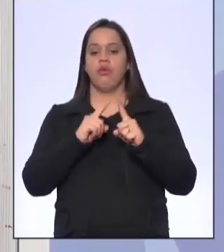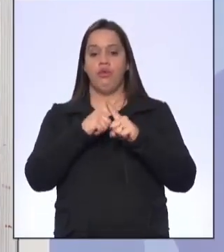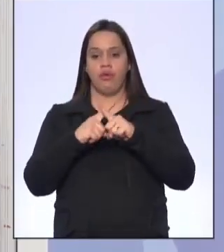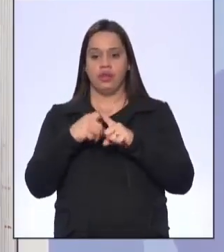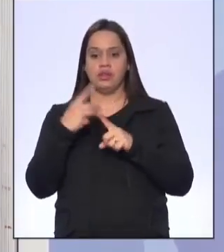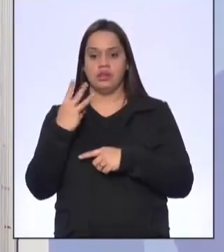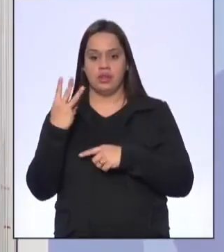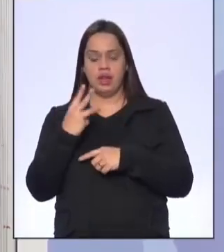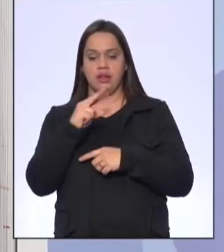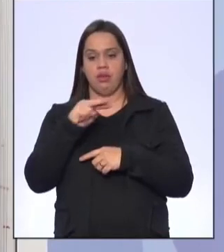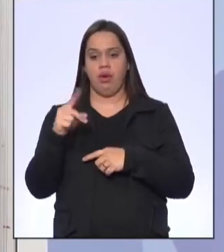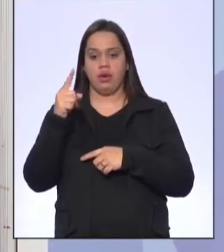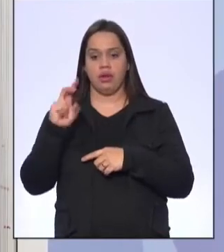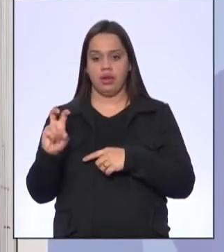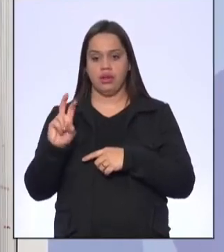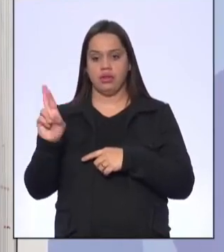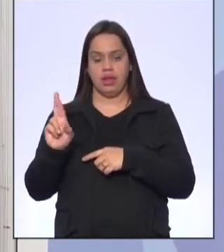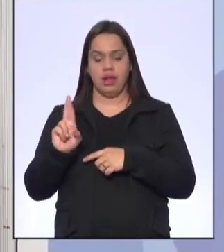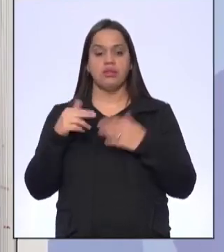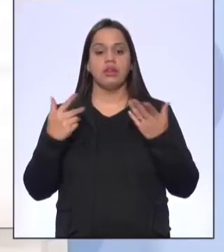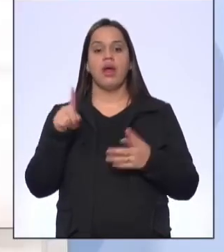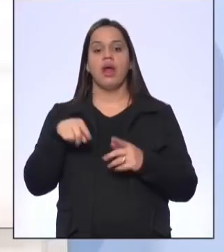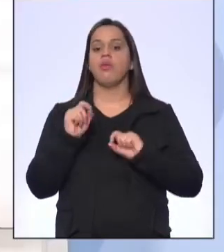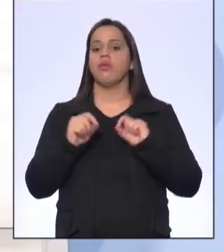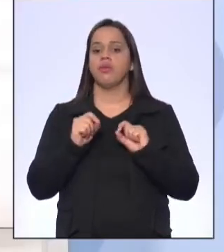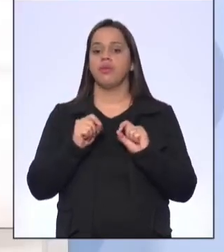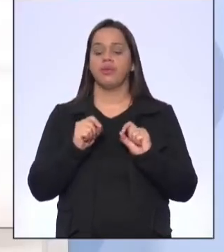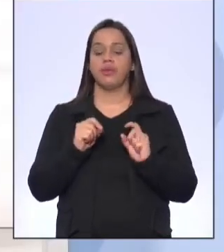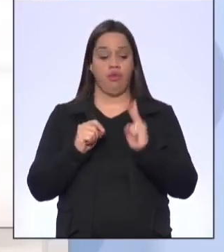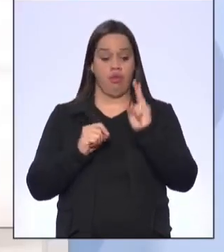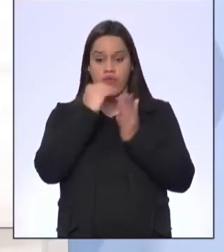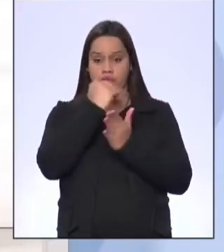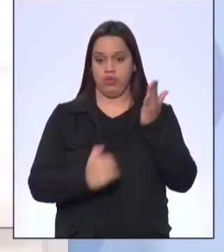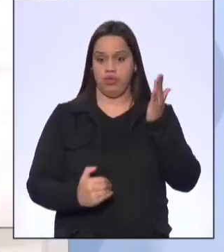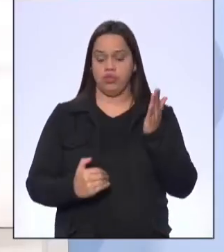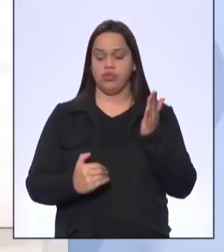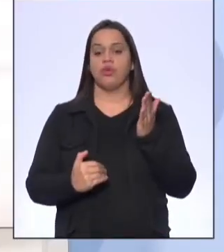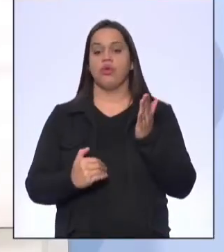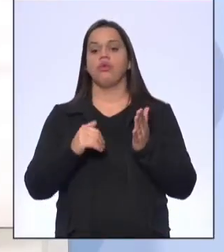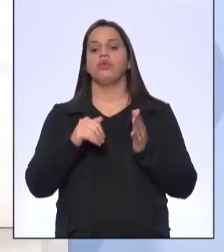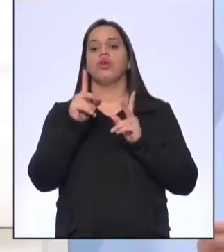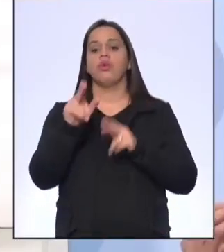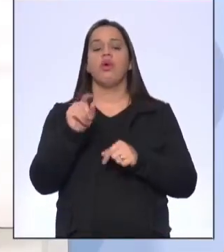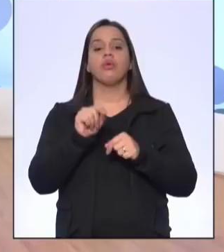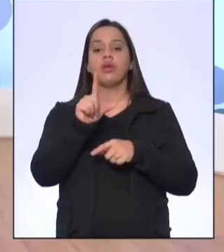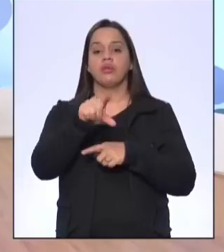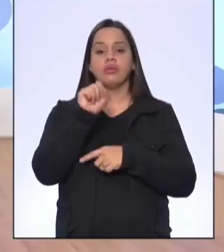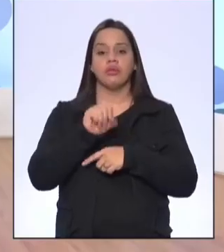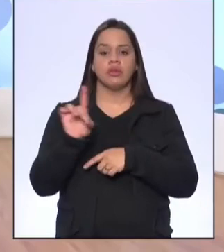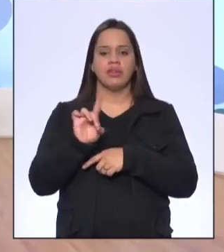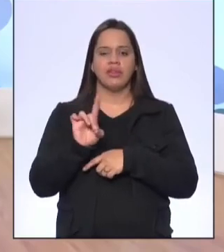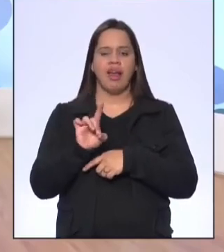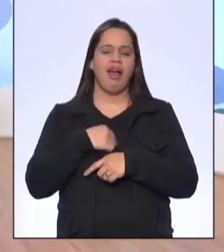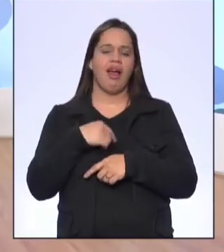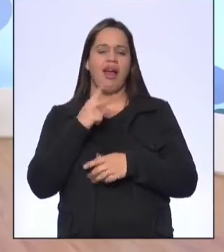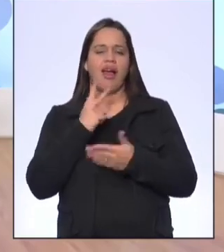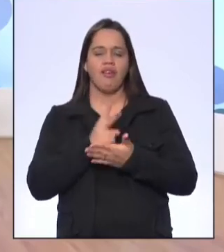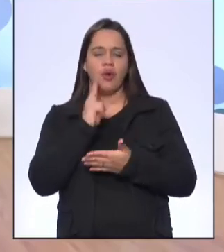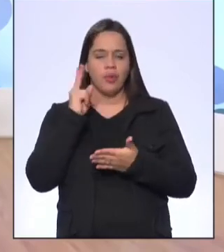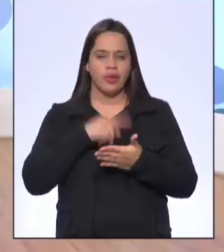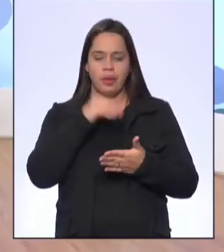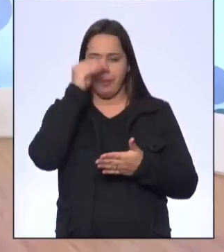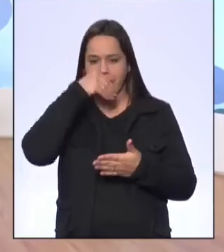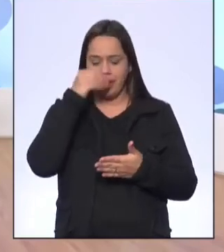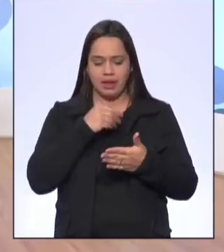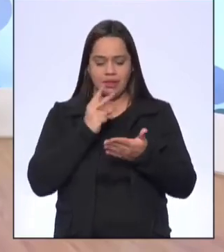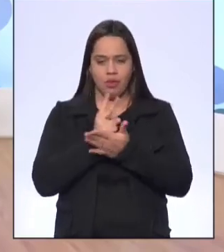R$ 15 é o valor de desconto. Como estava na alternativa B. Acho que o pessoal ficou com preguiça, quem marcou a B, de continuar o exercício, né?